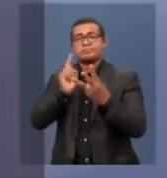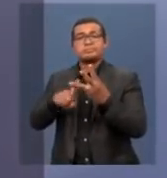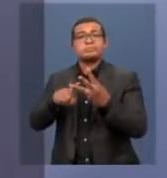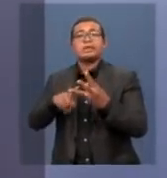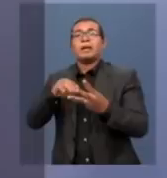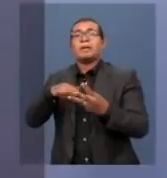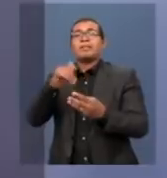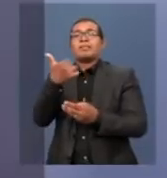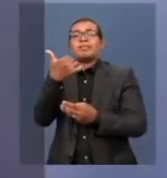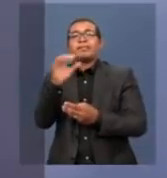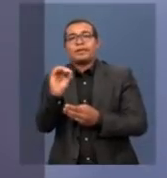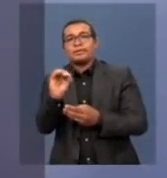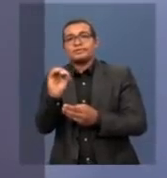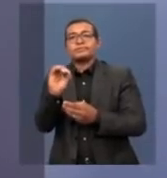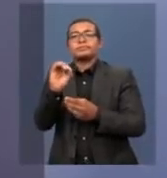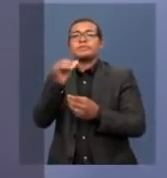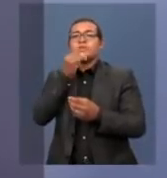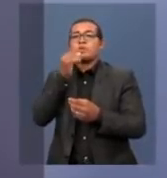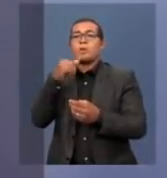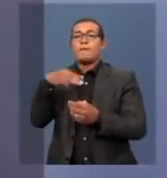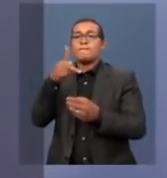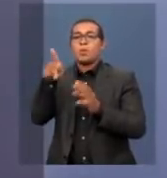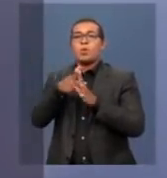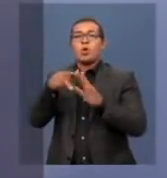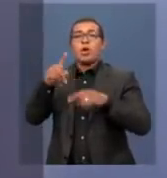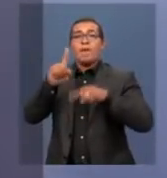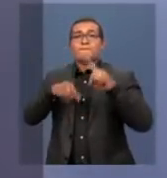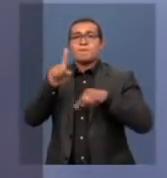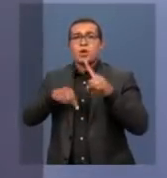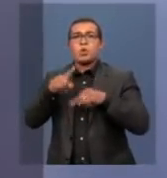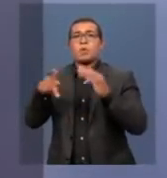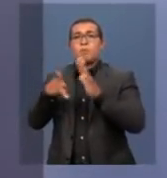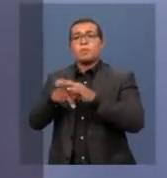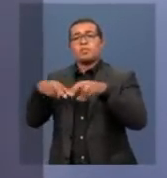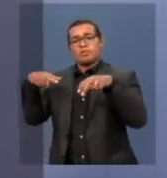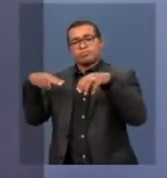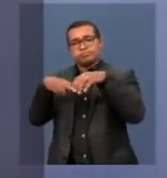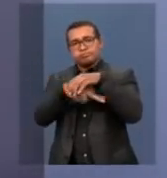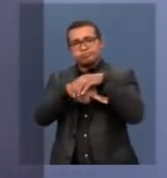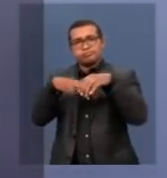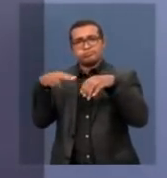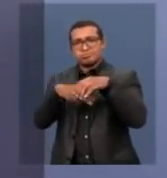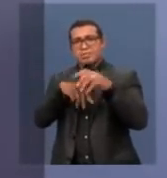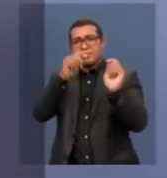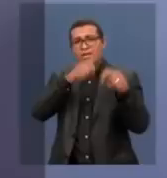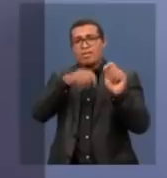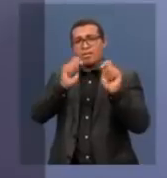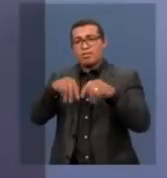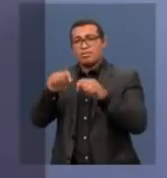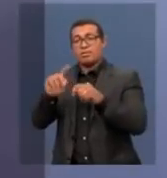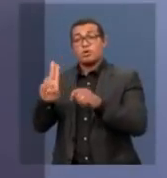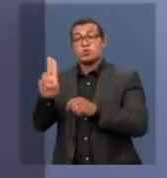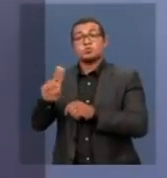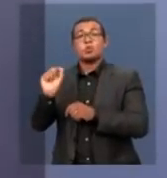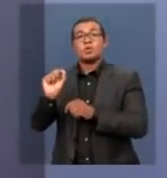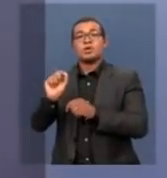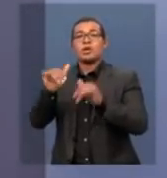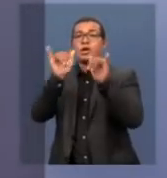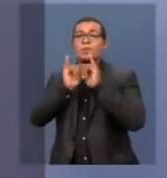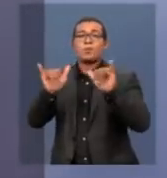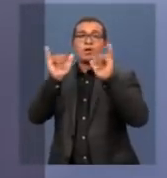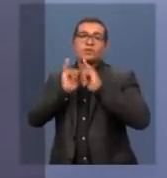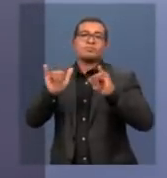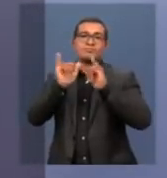10 comprar dez motos dá pra comprar 10 ressonância magnética mas ele fez com propaganda ele gastou em